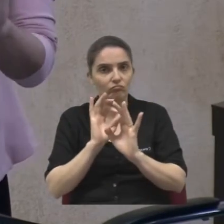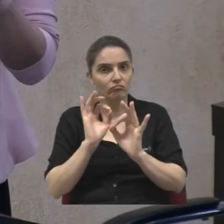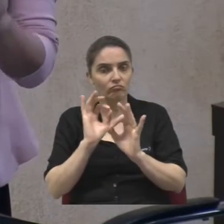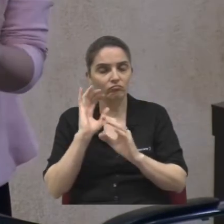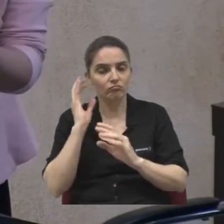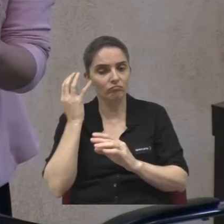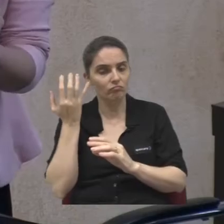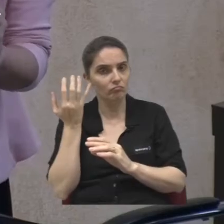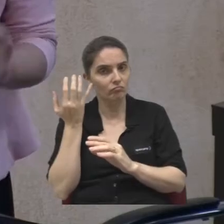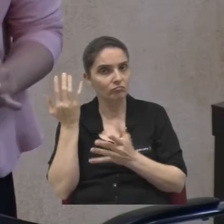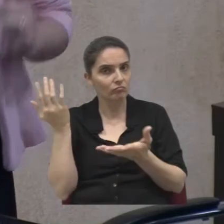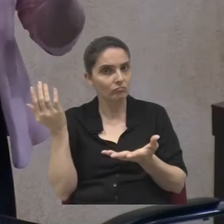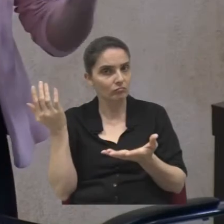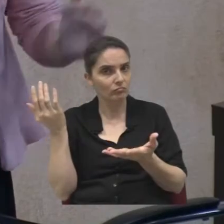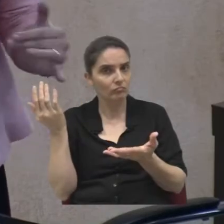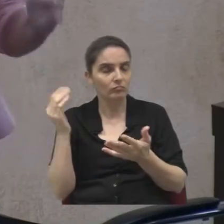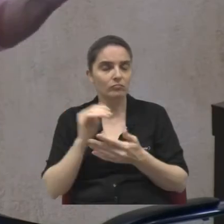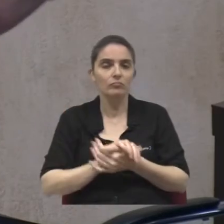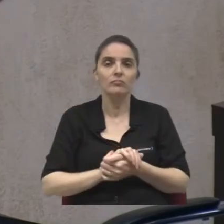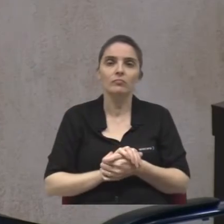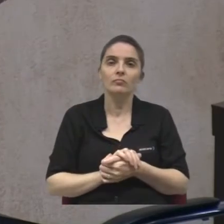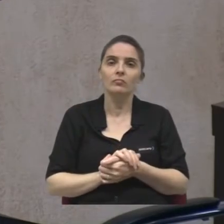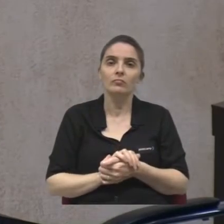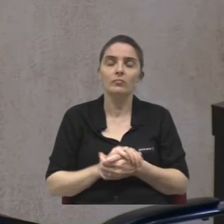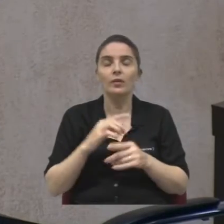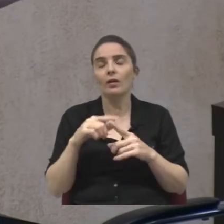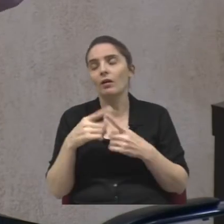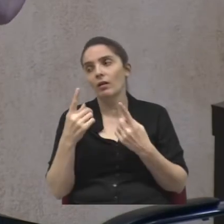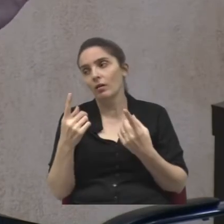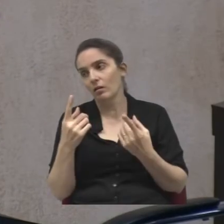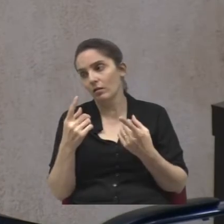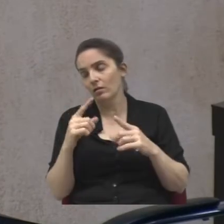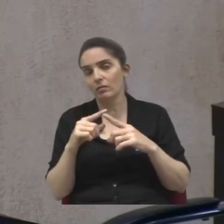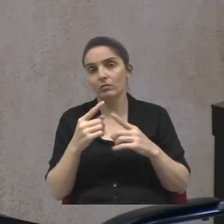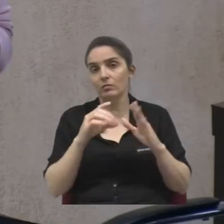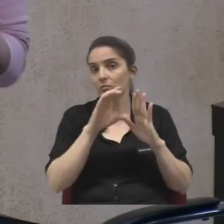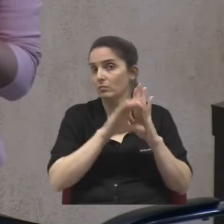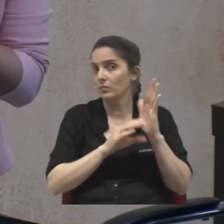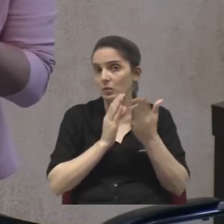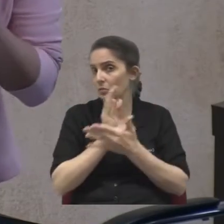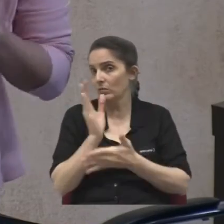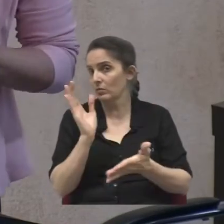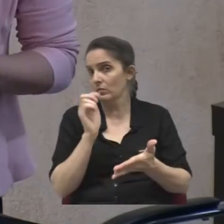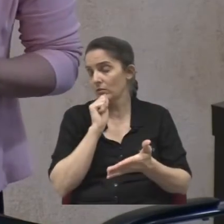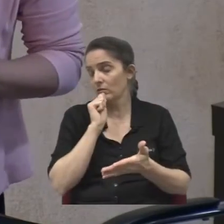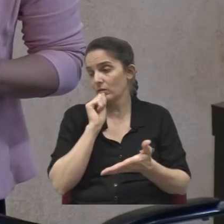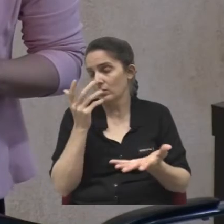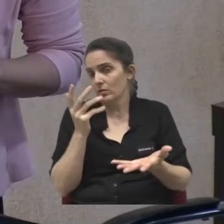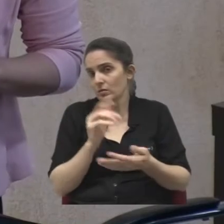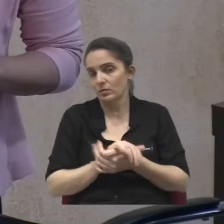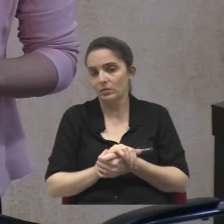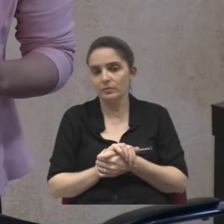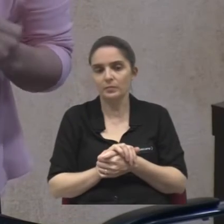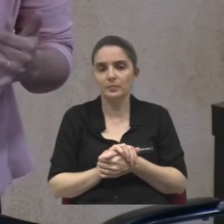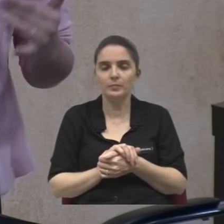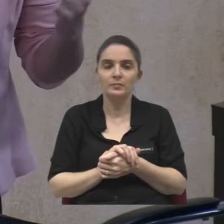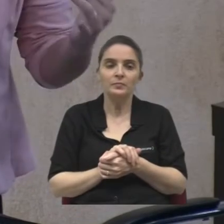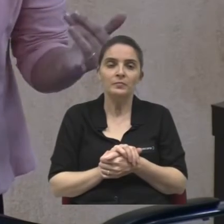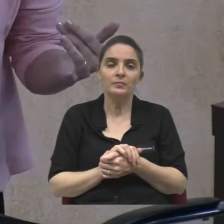na pauta animal. Ah, tudo bem, mas o Código não foi aprovado ainda no segundo turno. Mas a questão é,